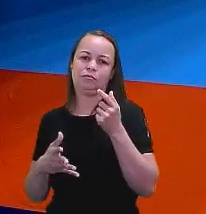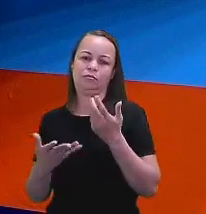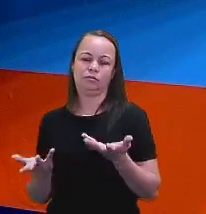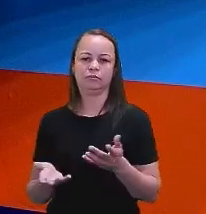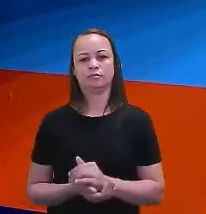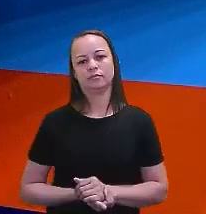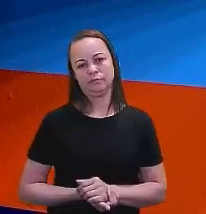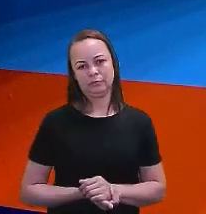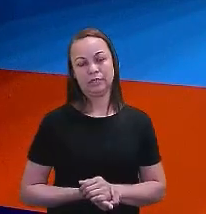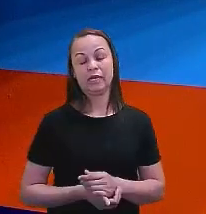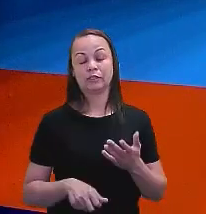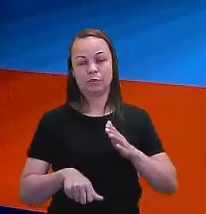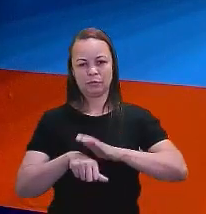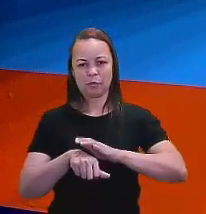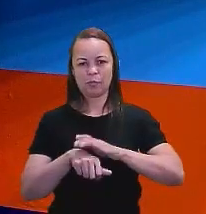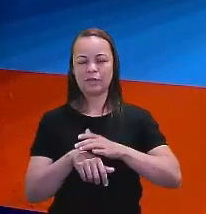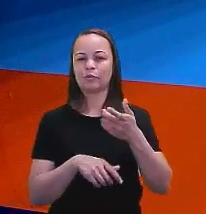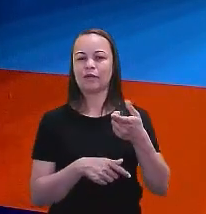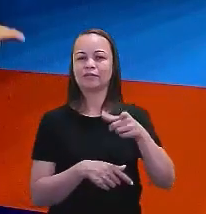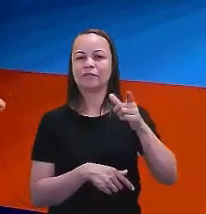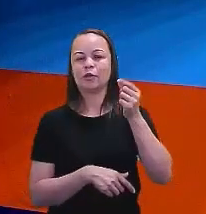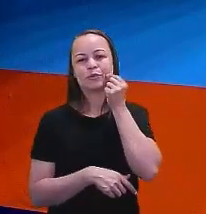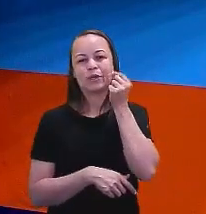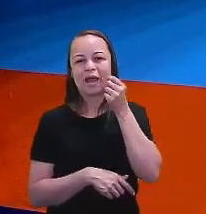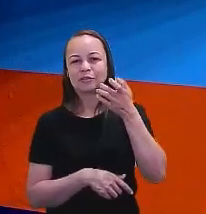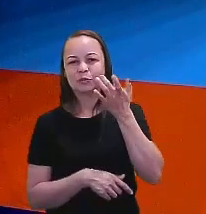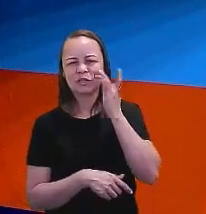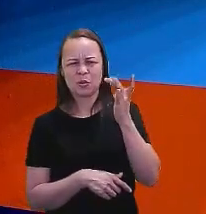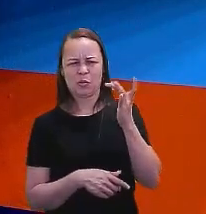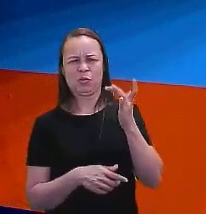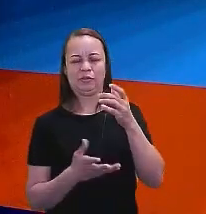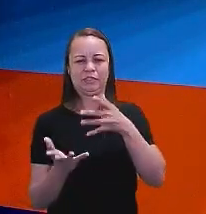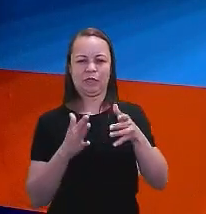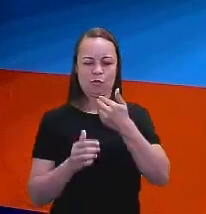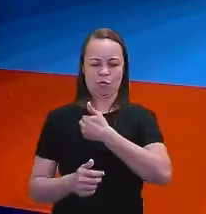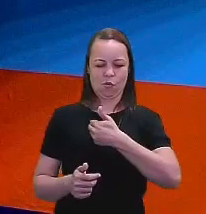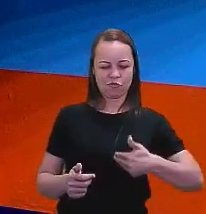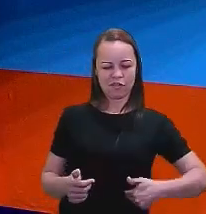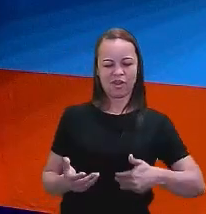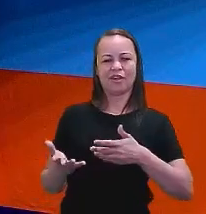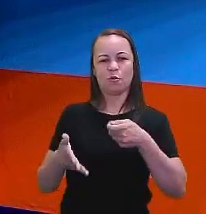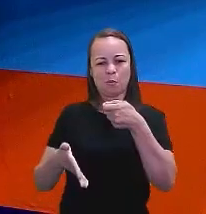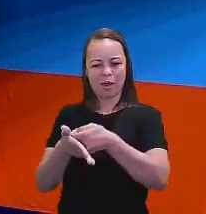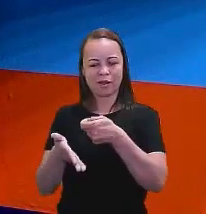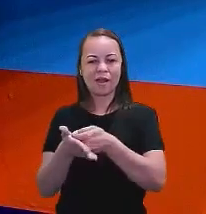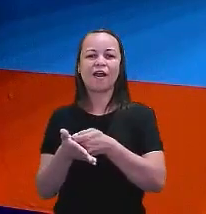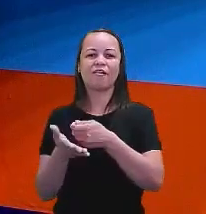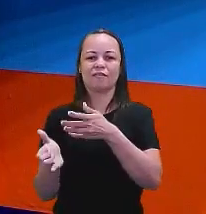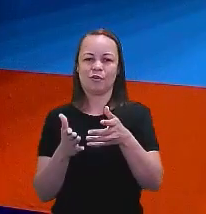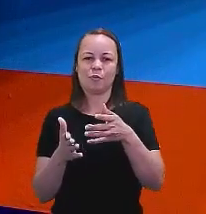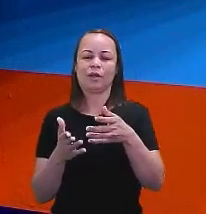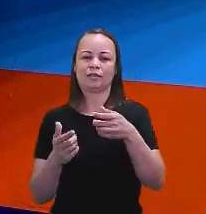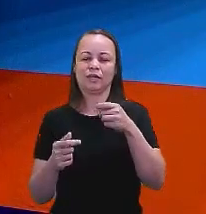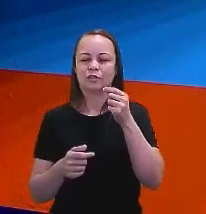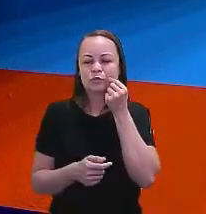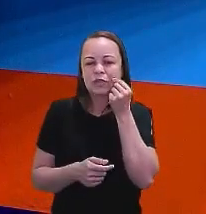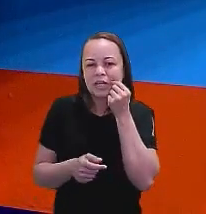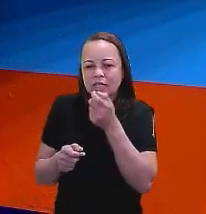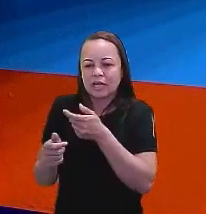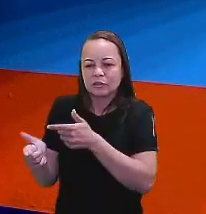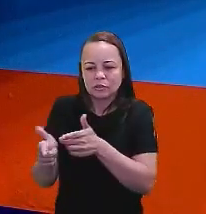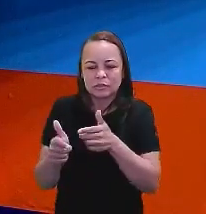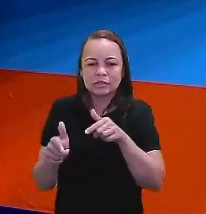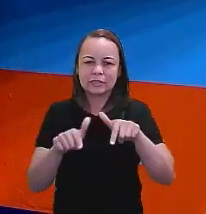ratos de ouro, a partir do momento, o governo pagava quem capturava os ratos e os caçadores de rato, que eram pessoas que trabalhavam para